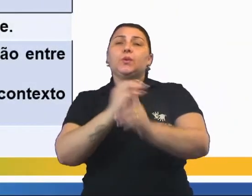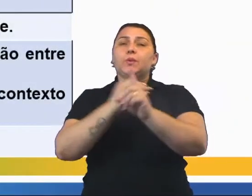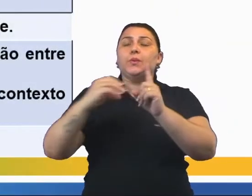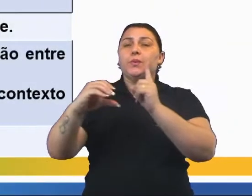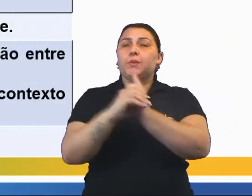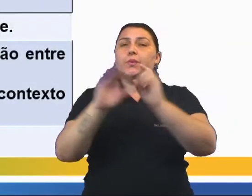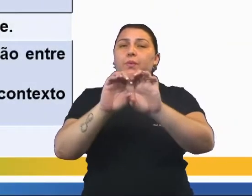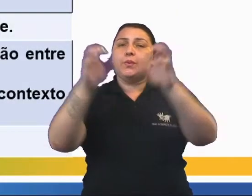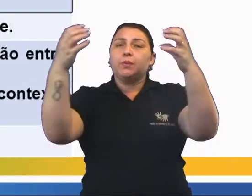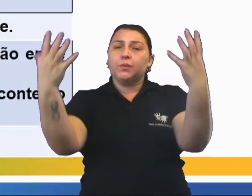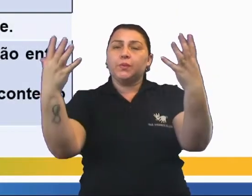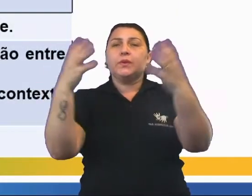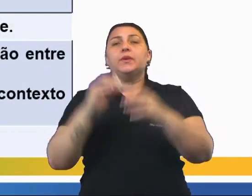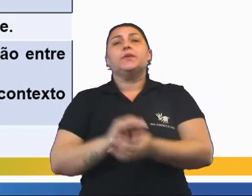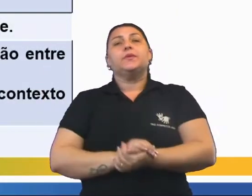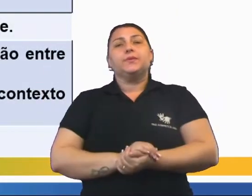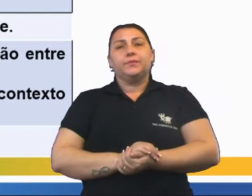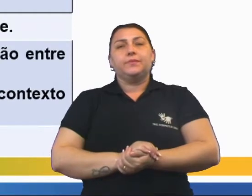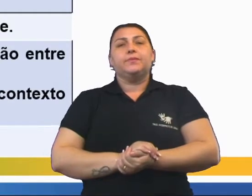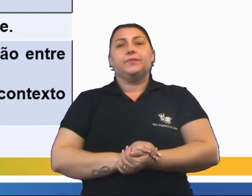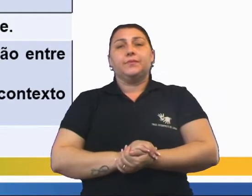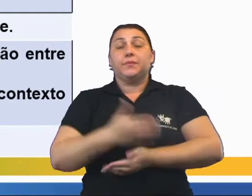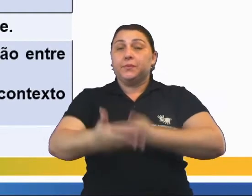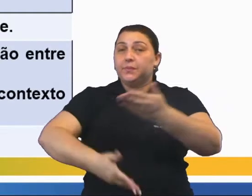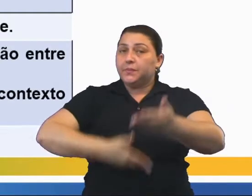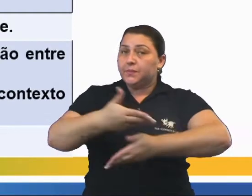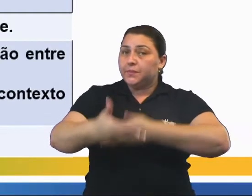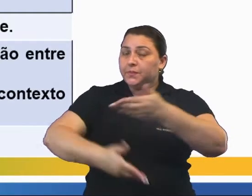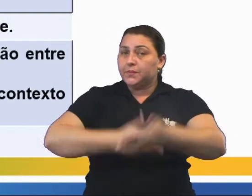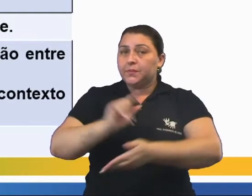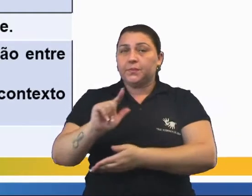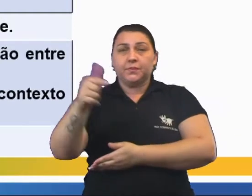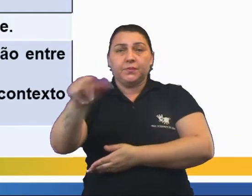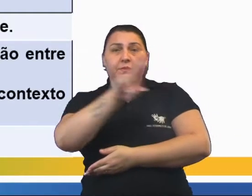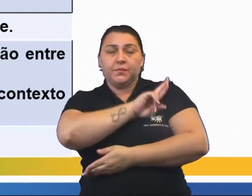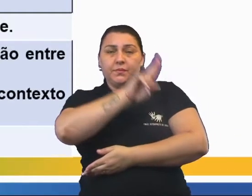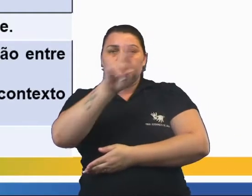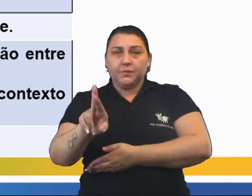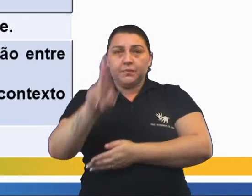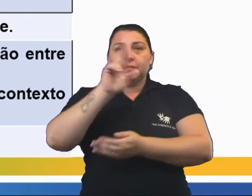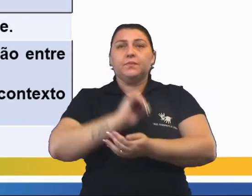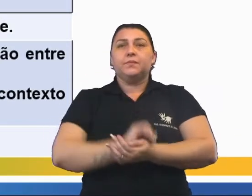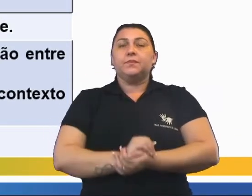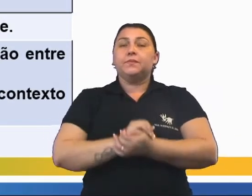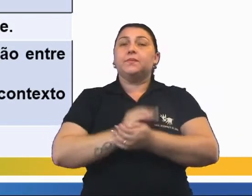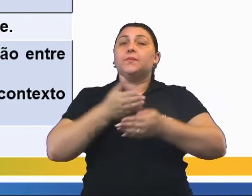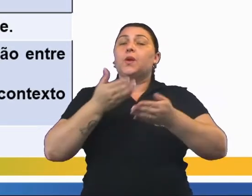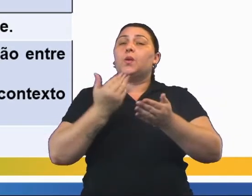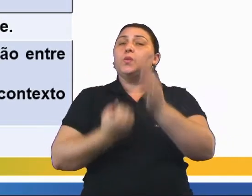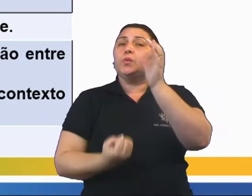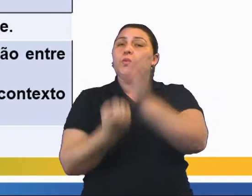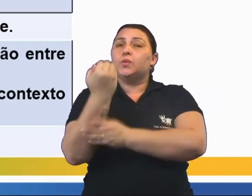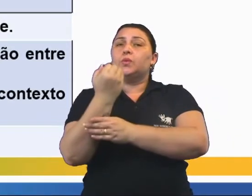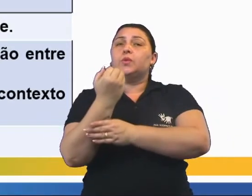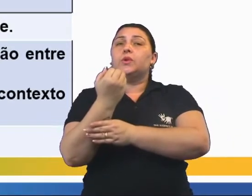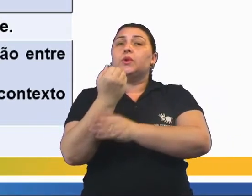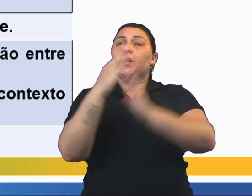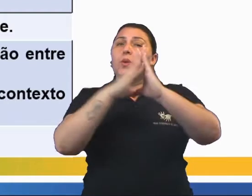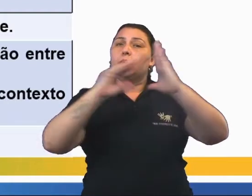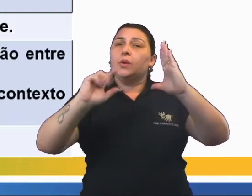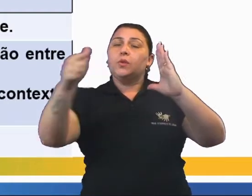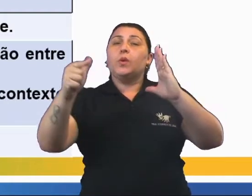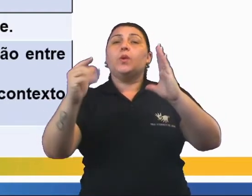cultos, rituais, cerimônias, festas, relação com as demais religiões. Há religiões que nascem a partir de outras.